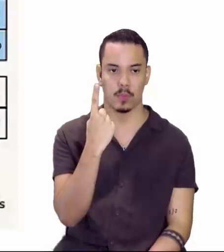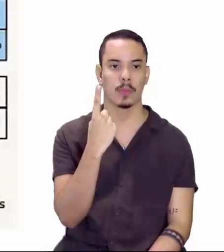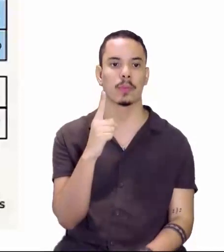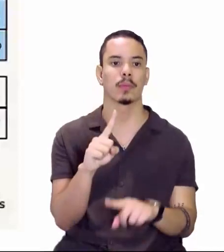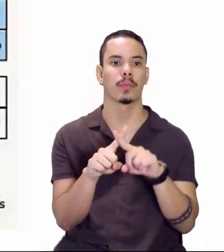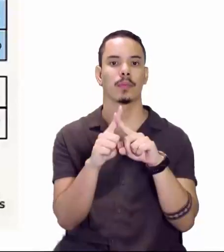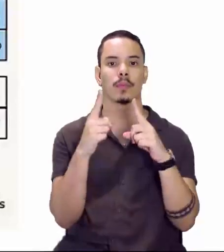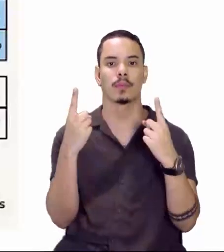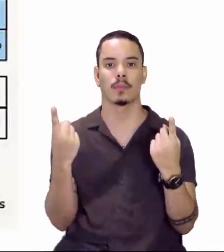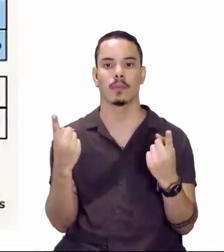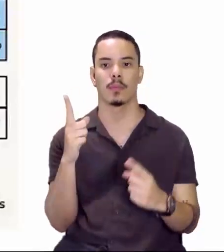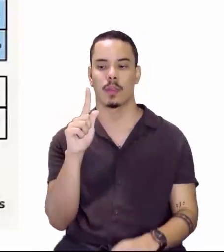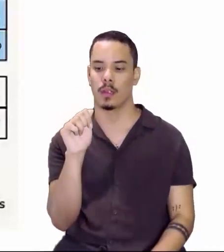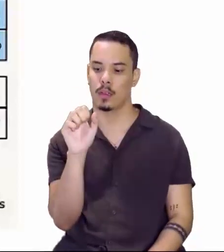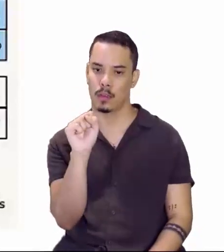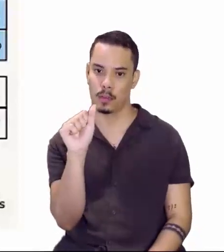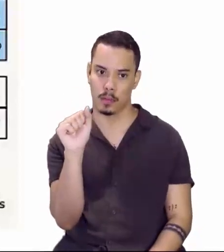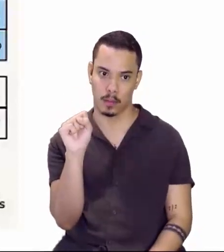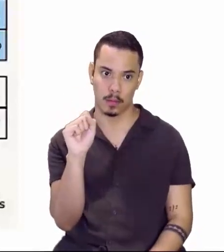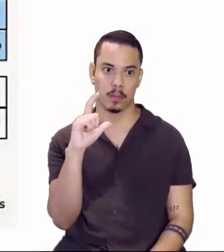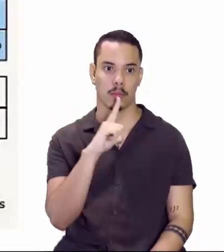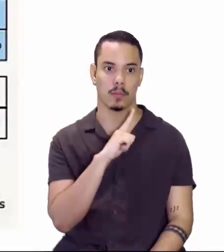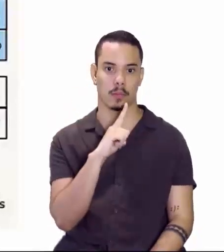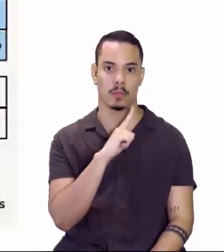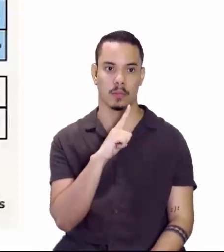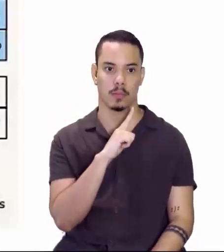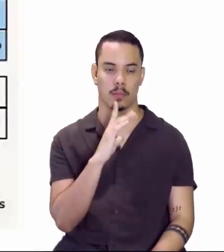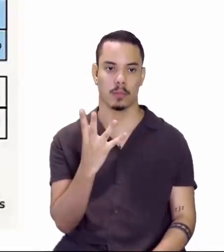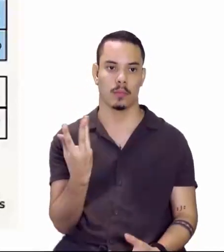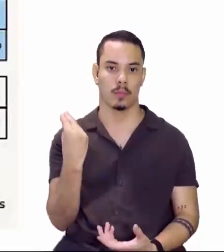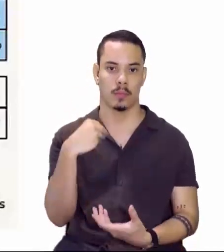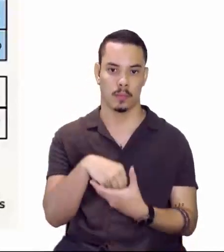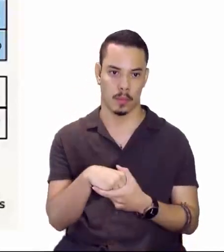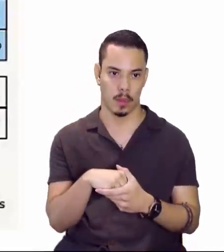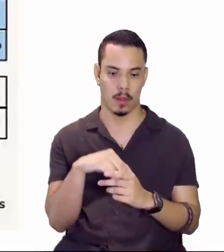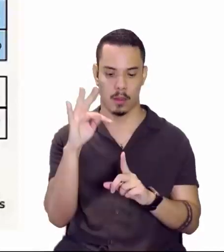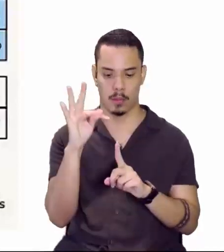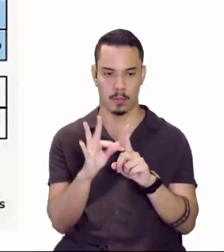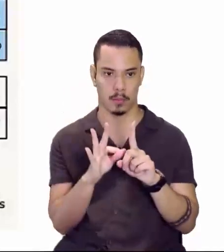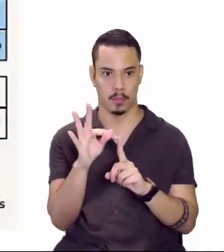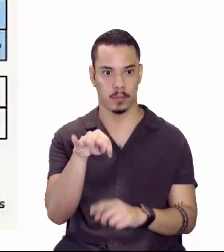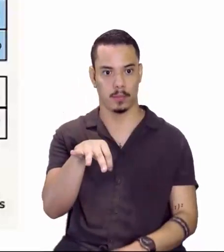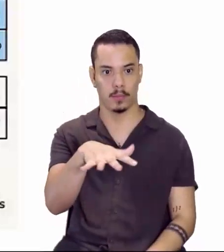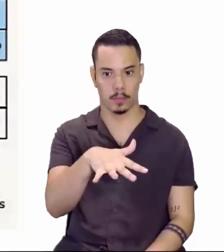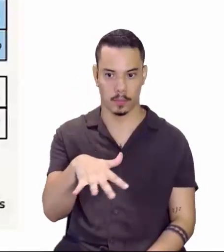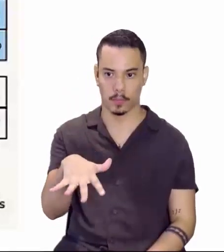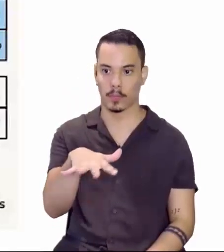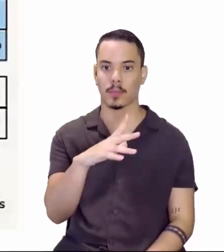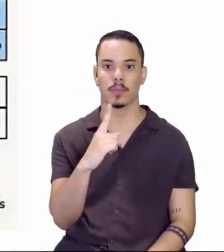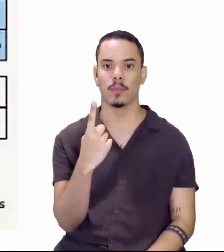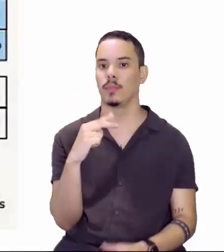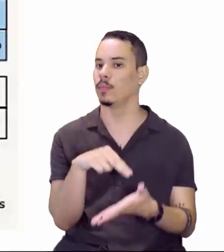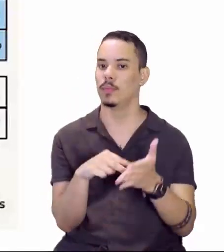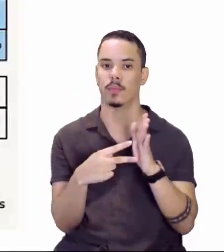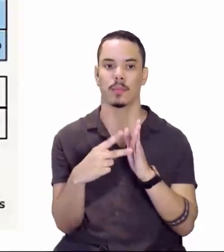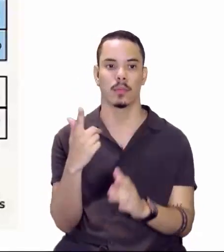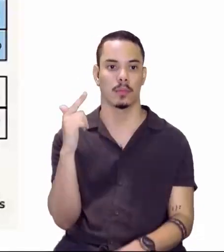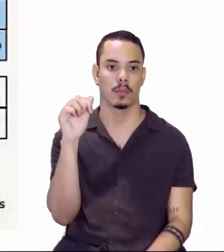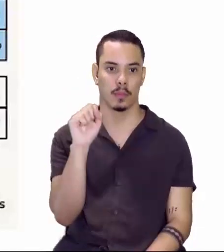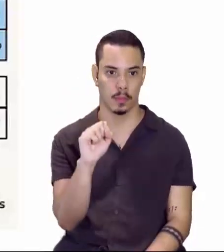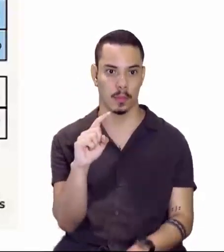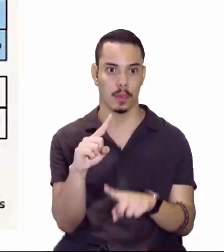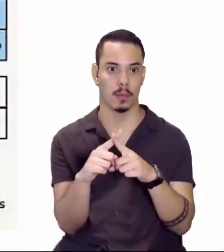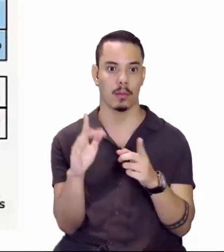no estado gasoso, ele está no estado gasoso, na temperatura ambiente, ele é um gás,